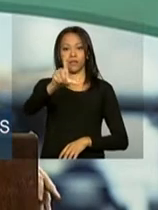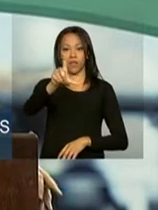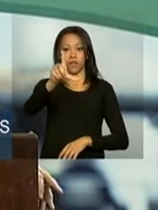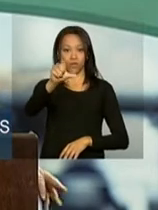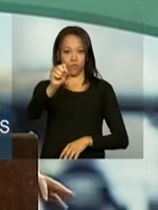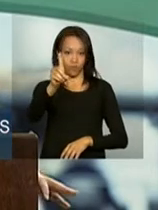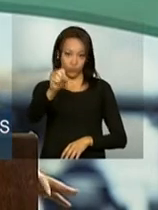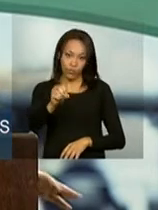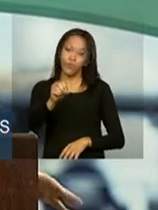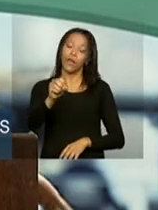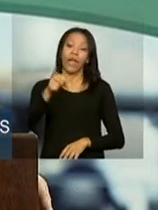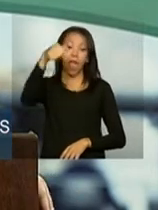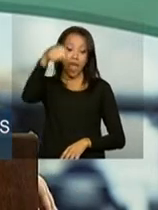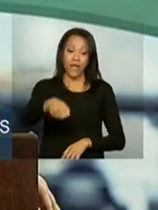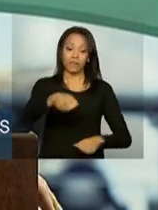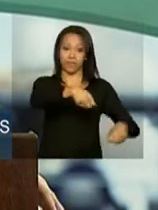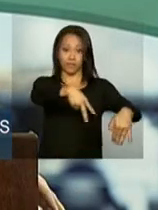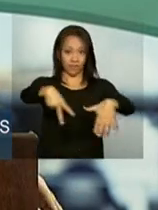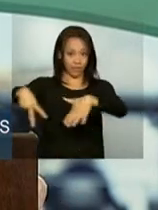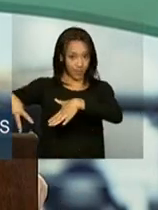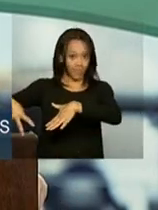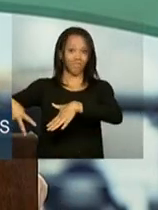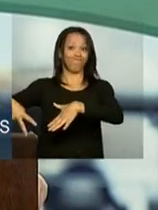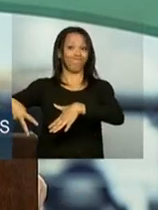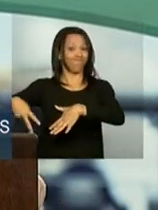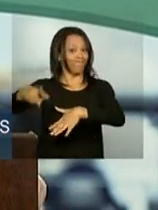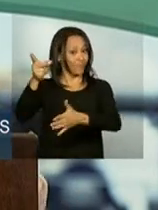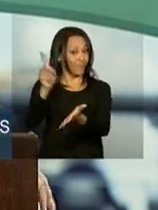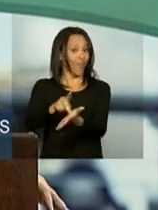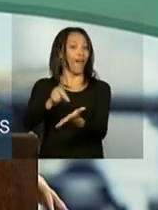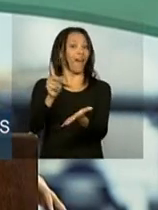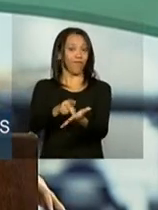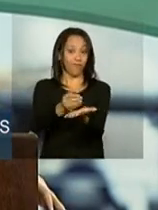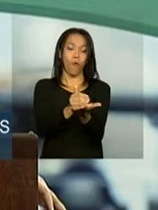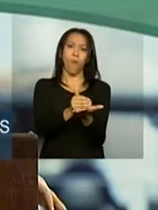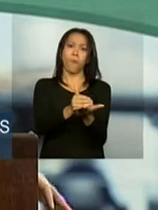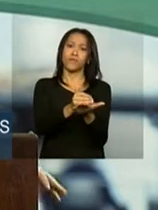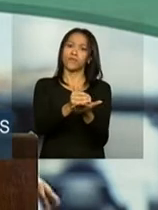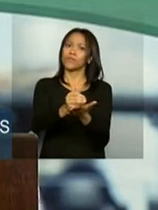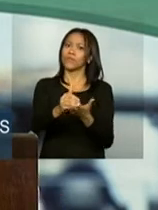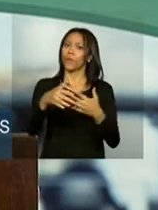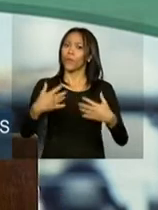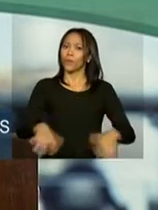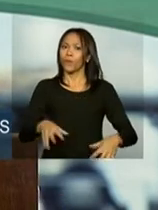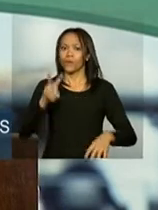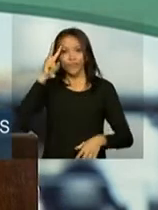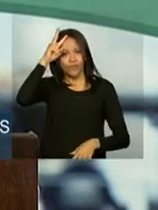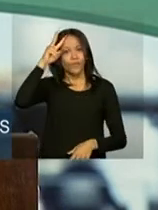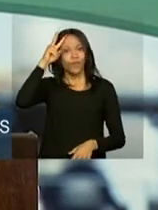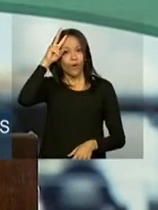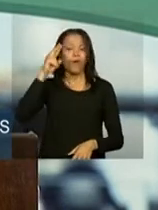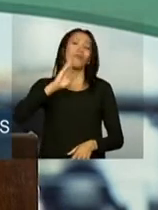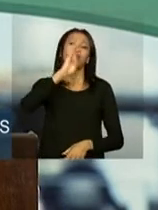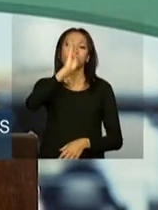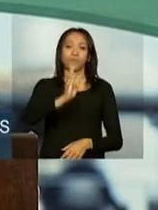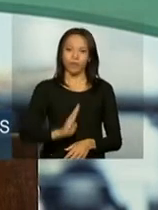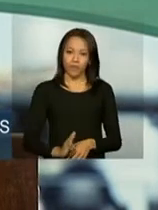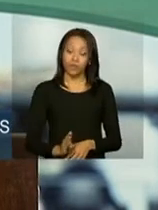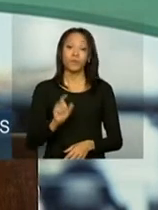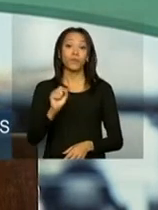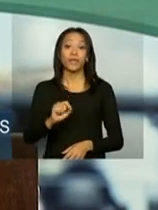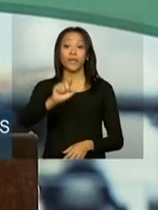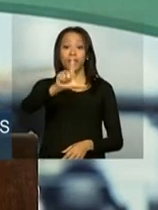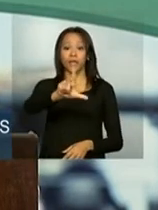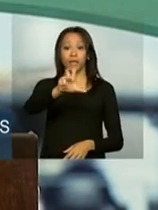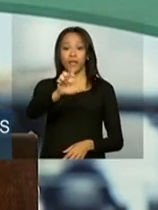essa semana, de fato, começou com um acontecimento histórico para o Brasil, o bem-sucedido leilão